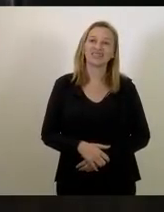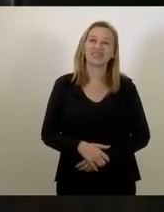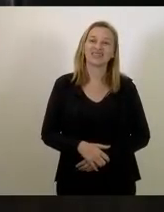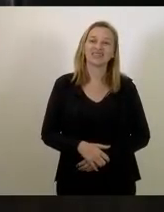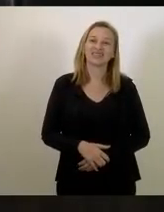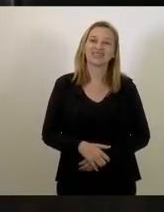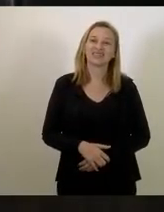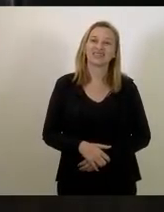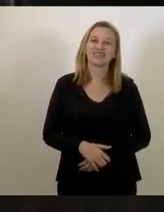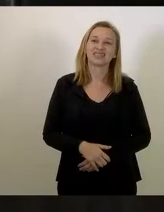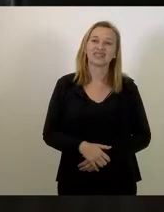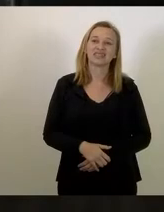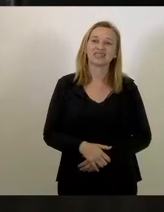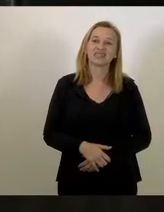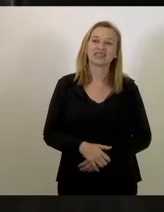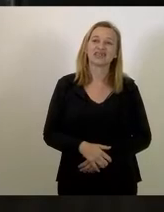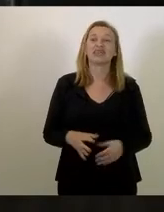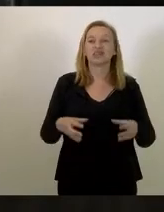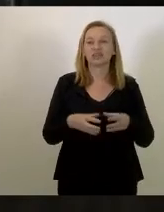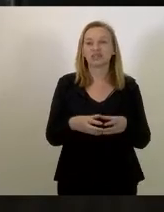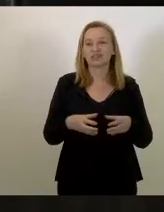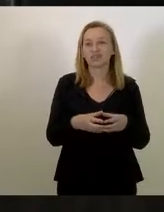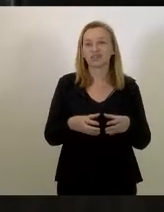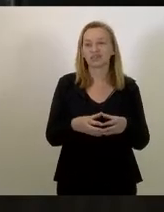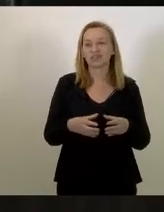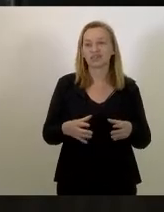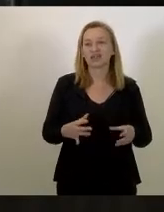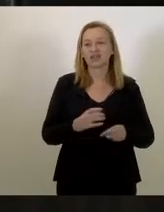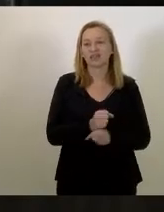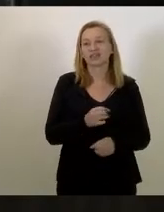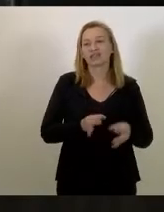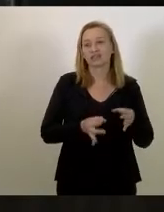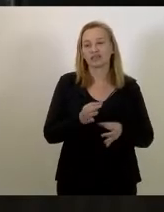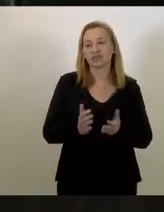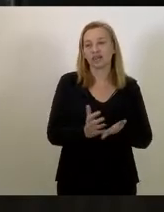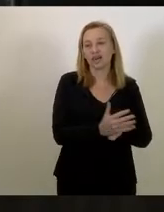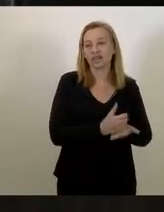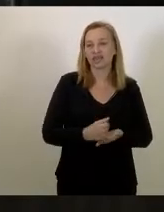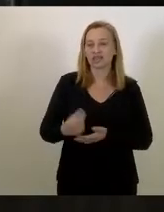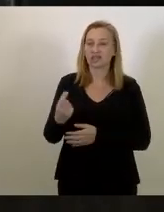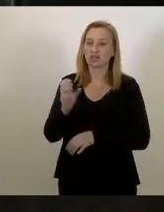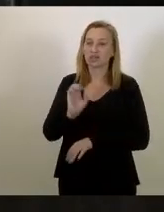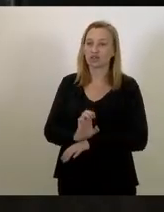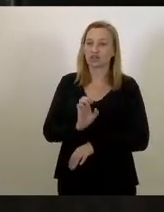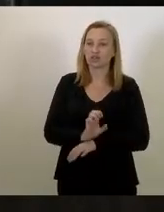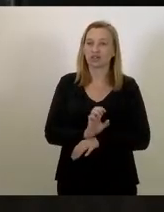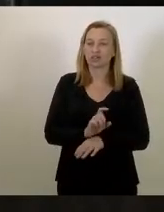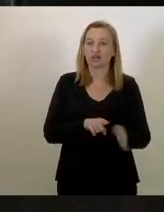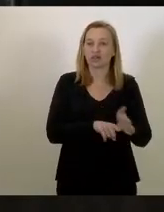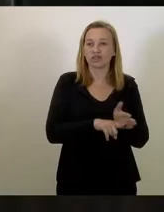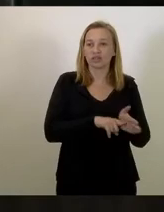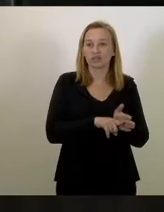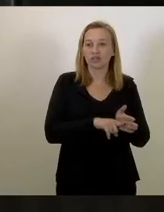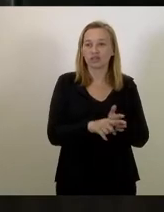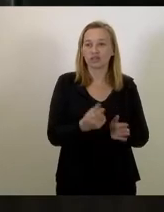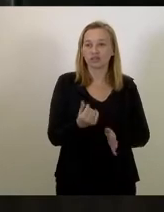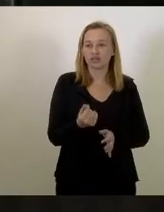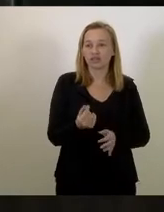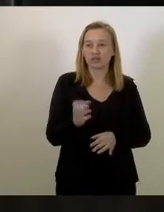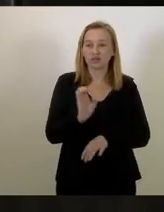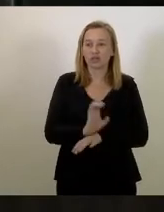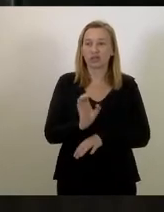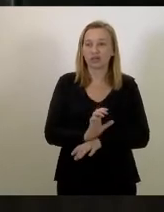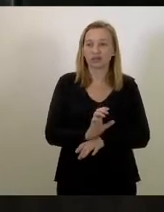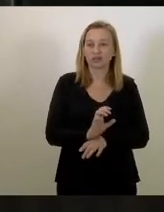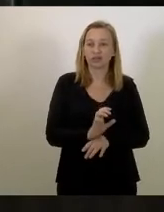para emitir parecer pela comissão de tributação controle da arrecadação estadual e de fiscalização dos tributos estaduais para